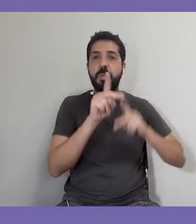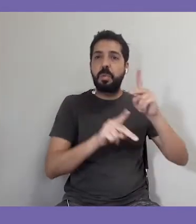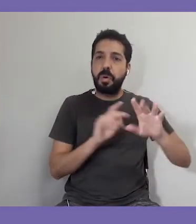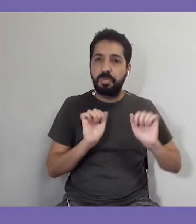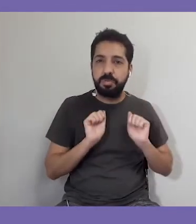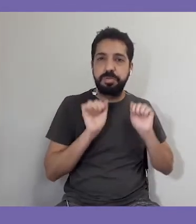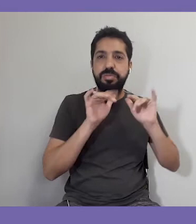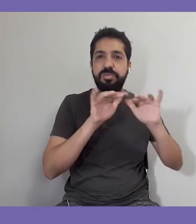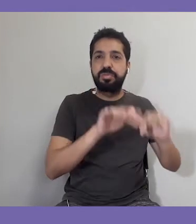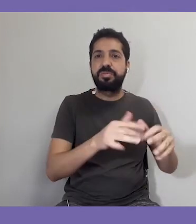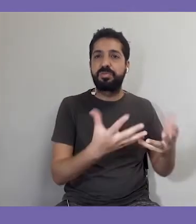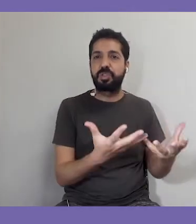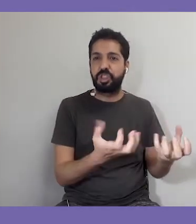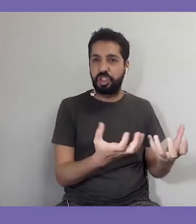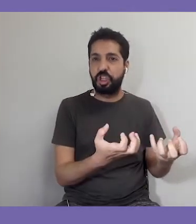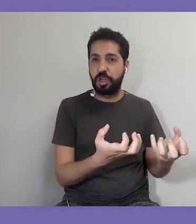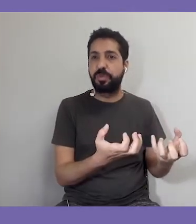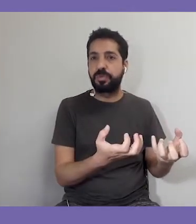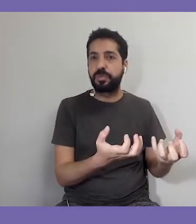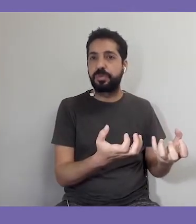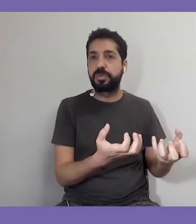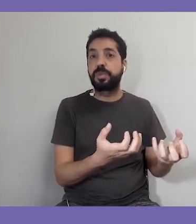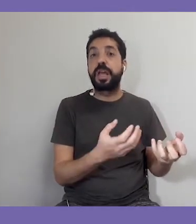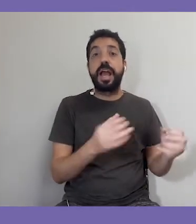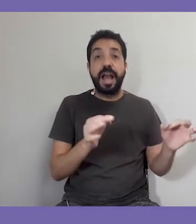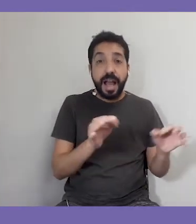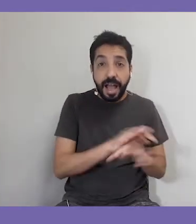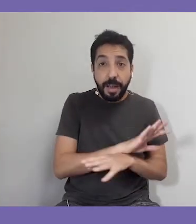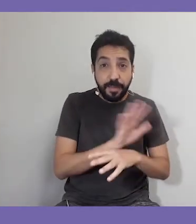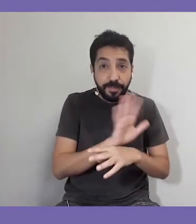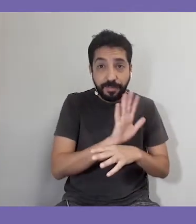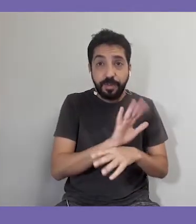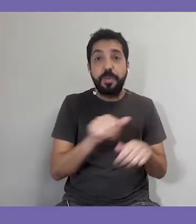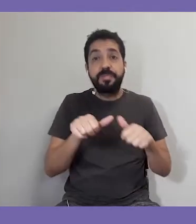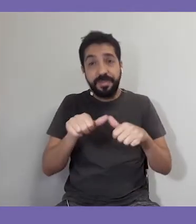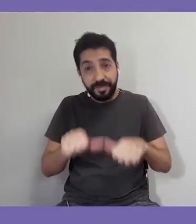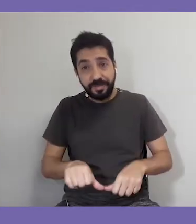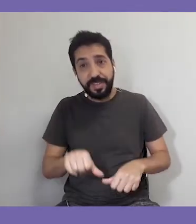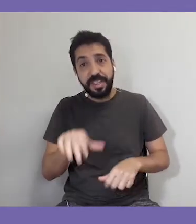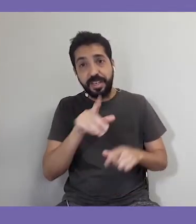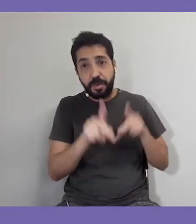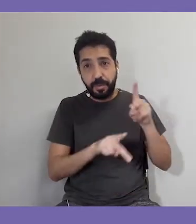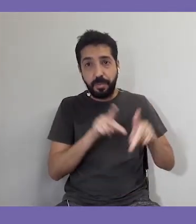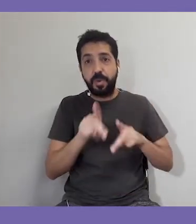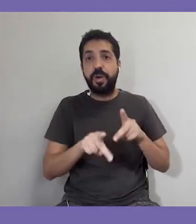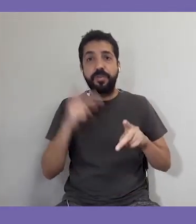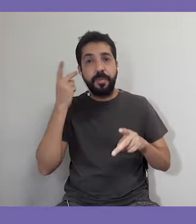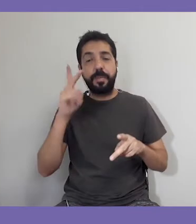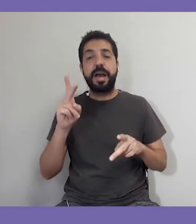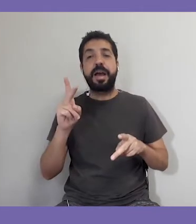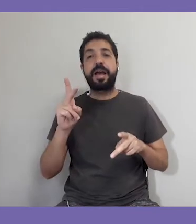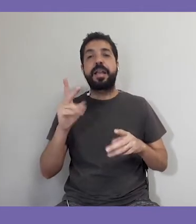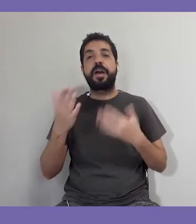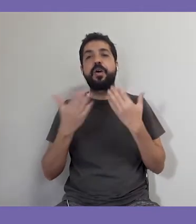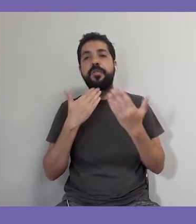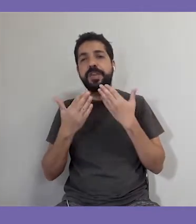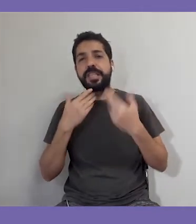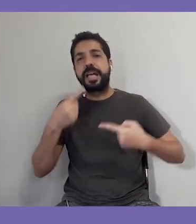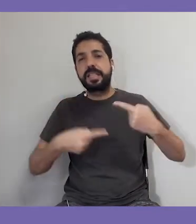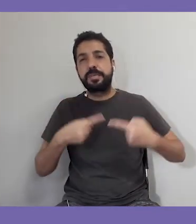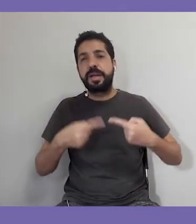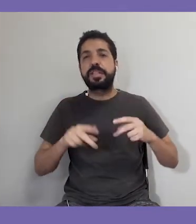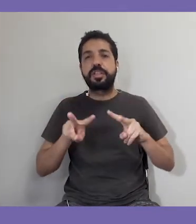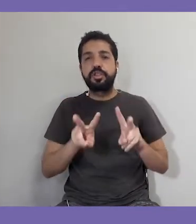sempre muita gente. E após as exibições, o pessoal fica para debater o filme. Eles realmente têm interesse,